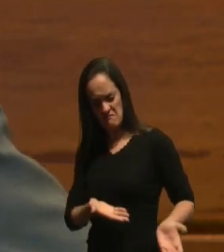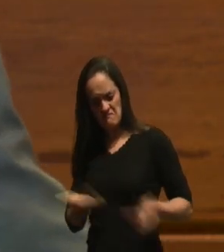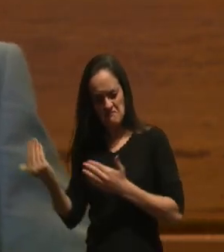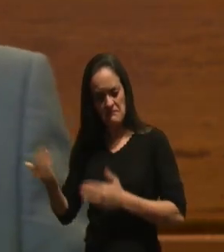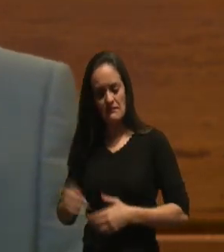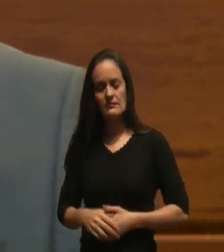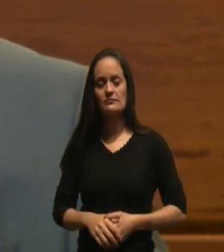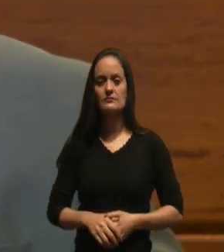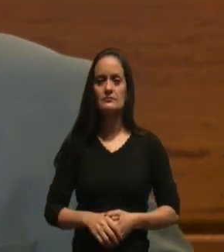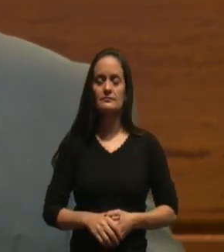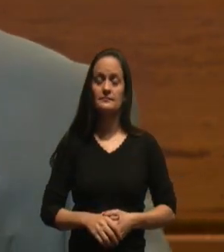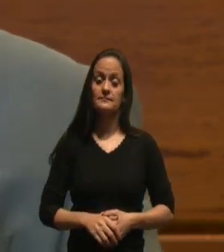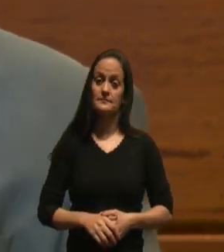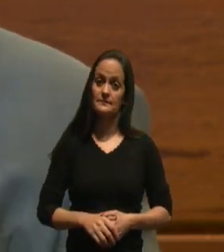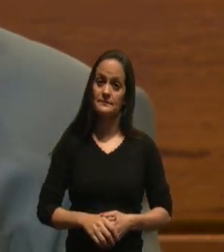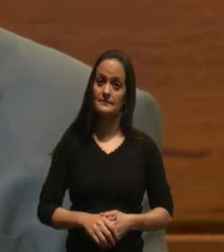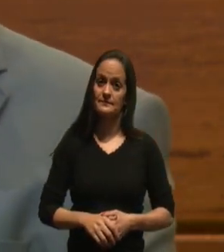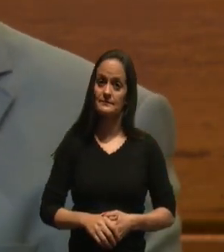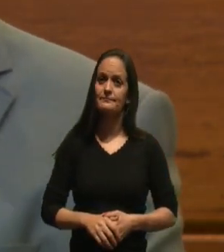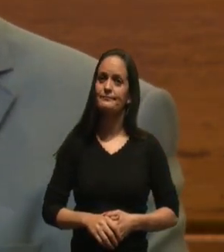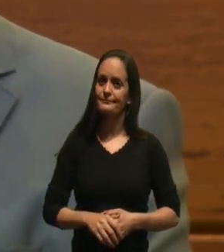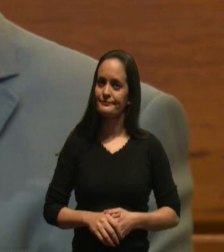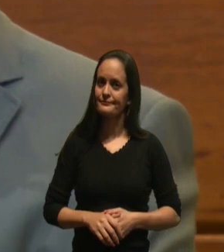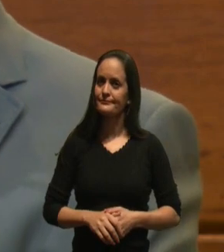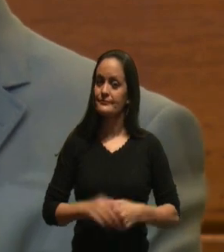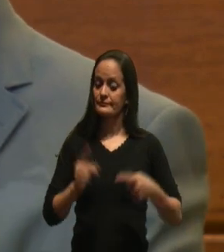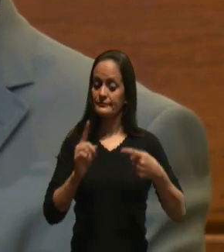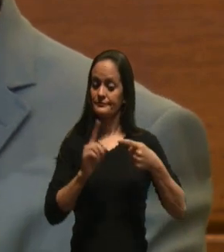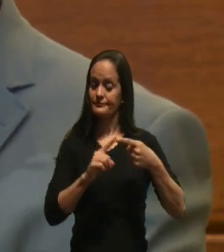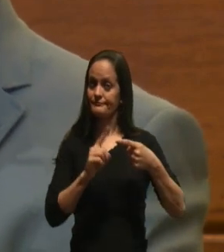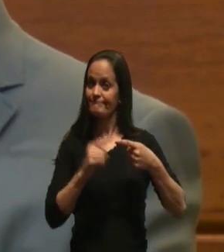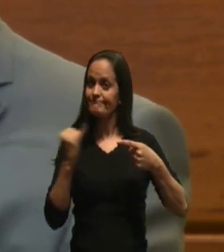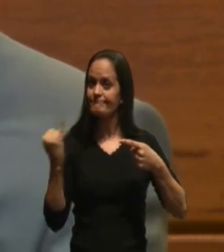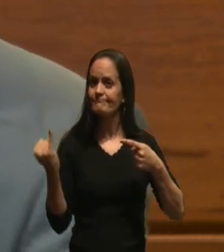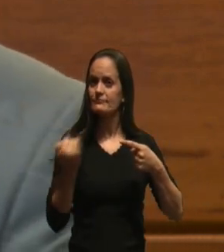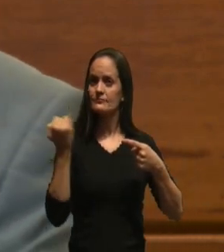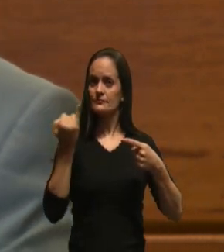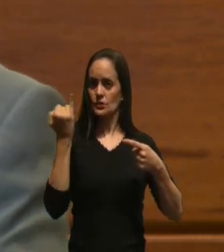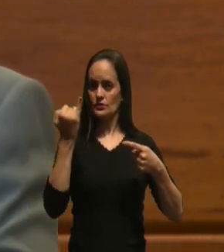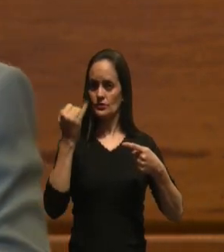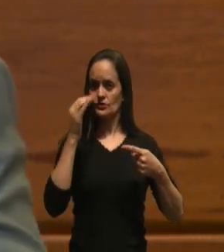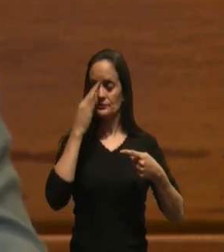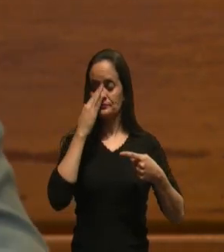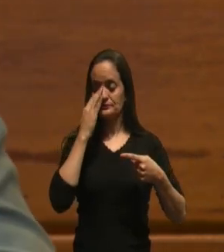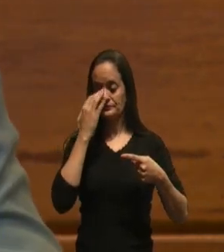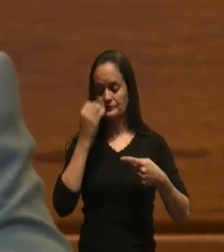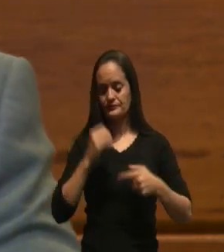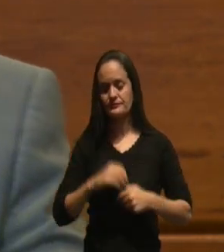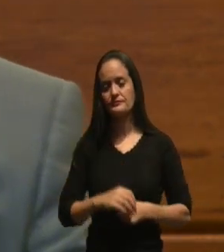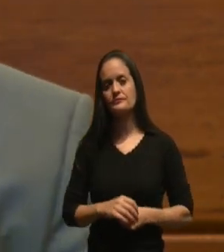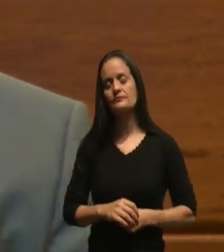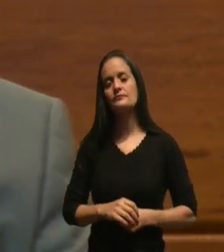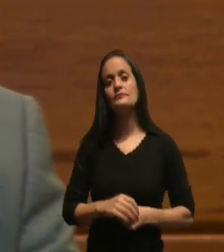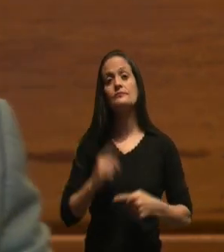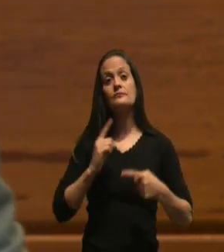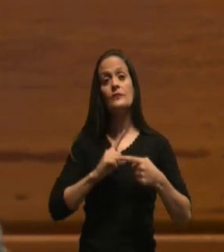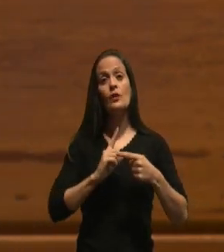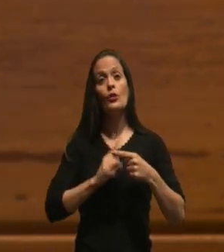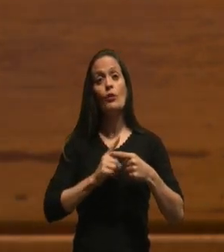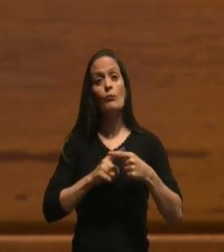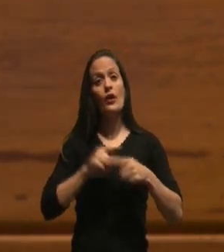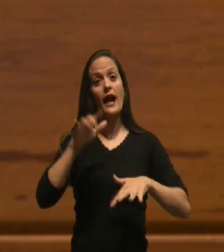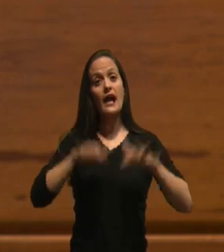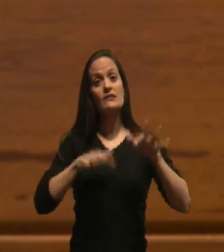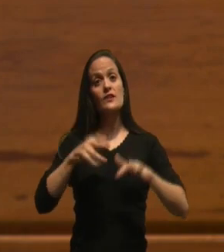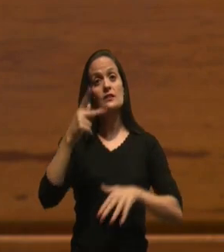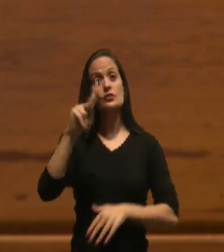Queridos, e aqui nós temos uma primeira lição muito importante neste texto, muito importante. Observe isto, porque isso pode ser uma realidade